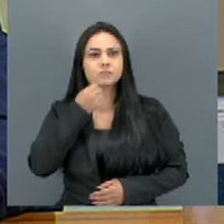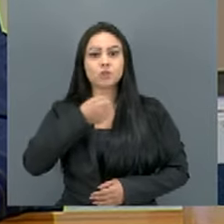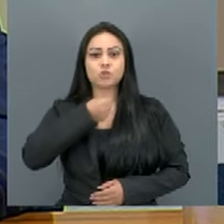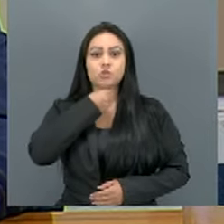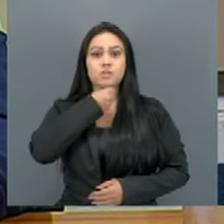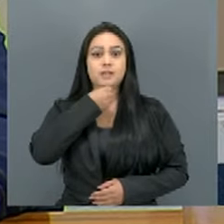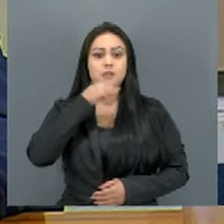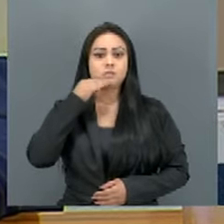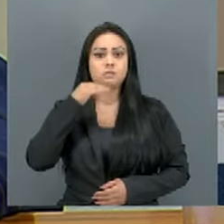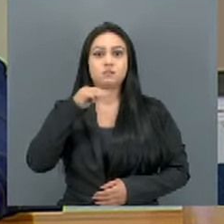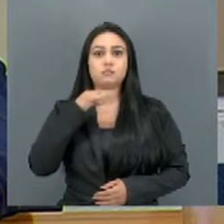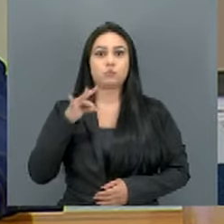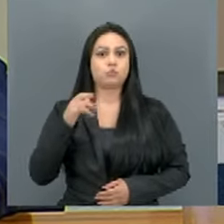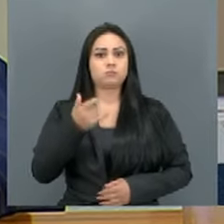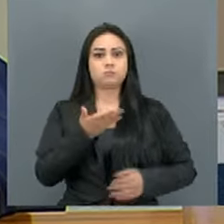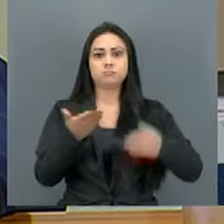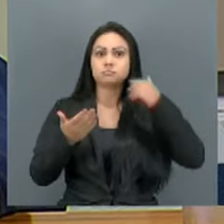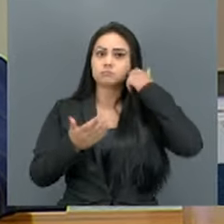jornalistas.